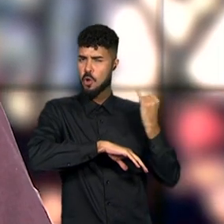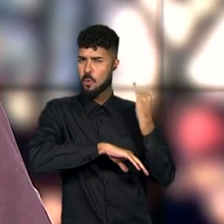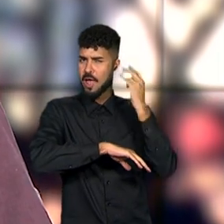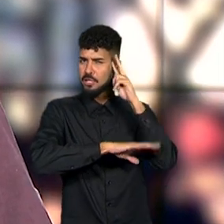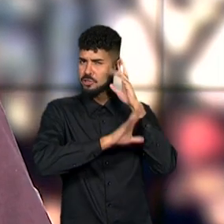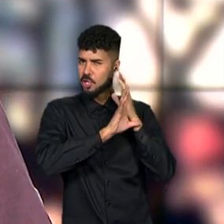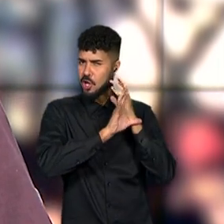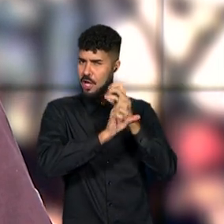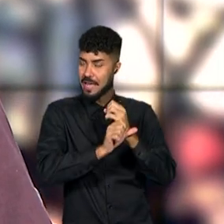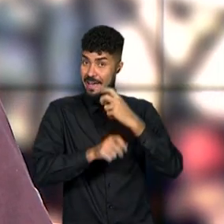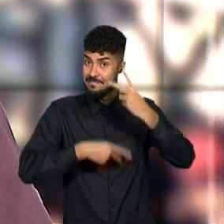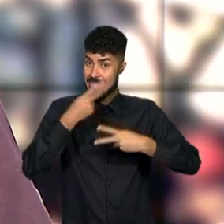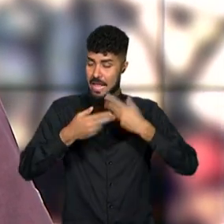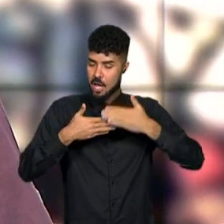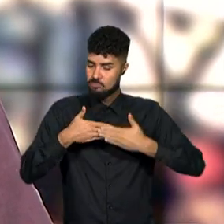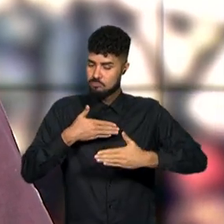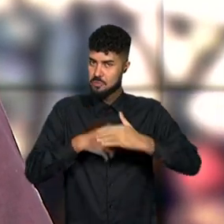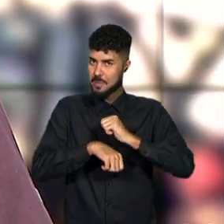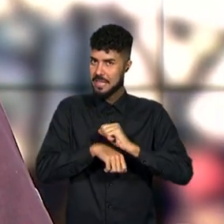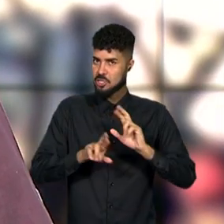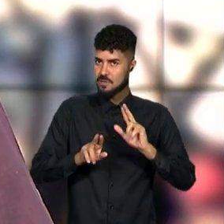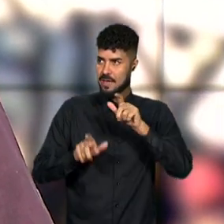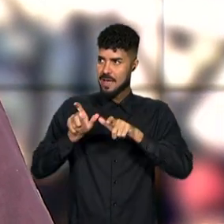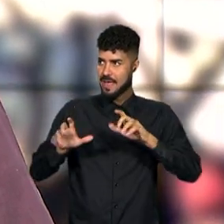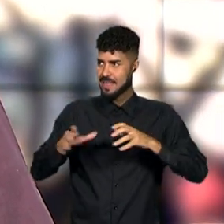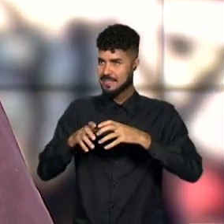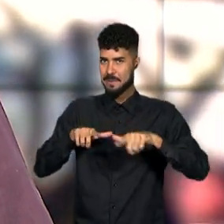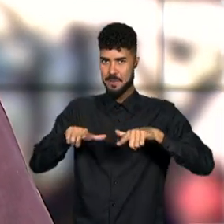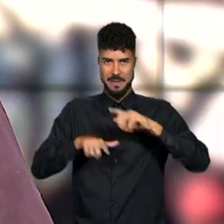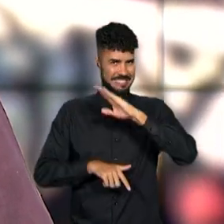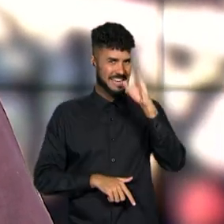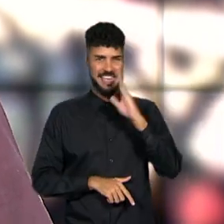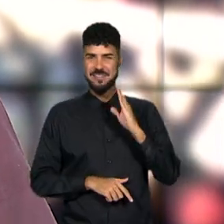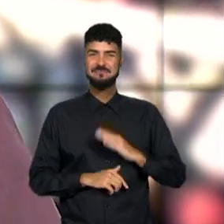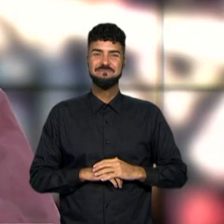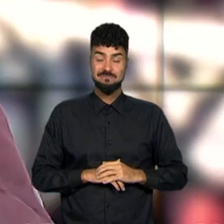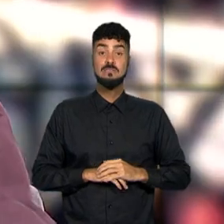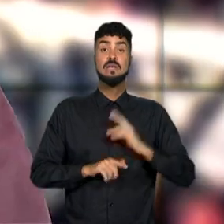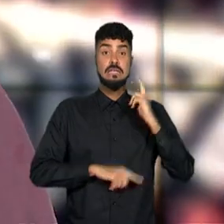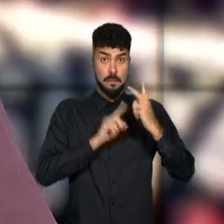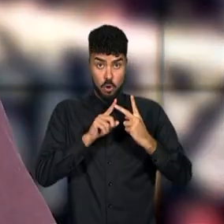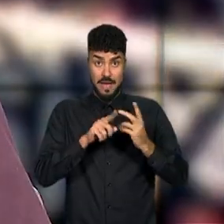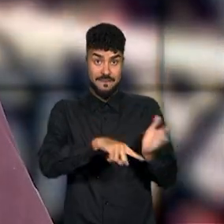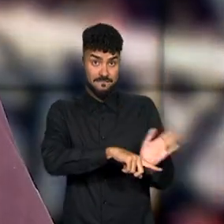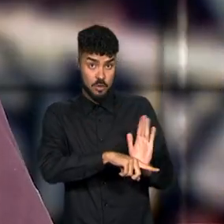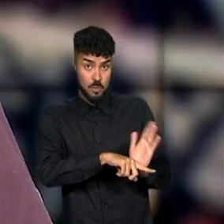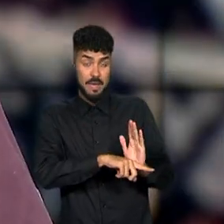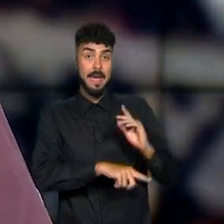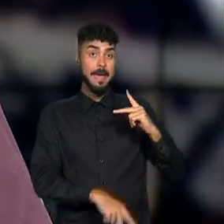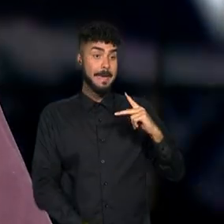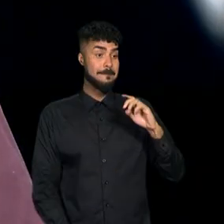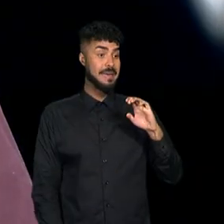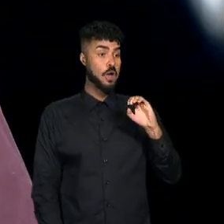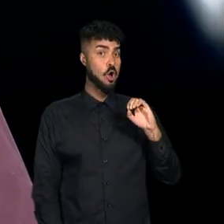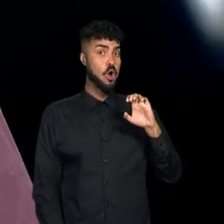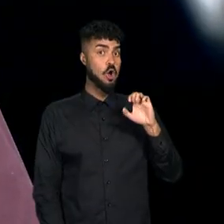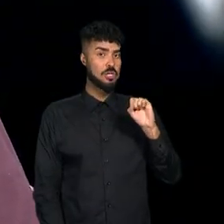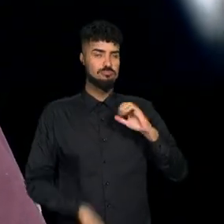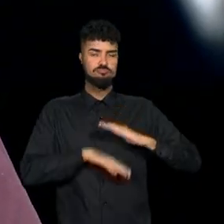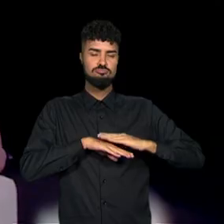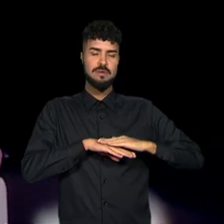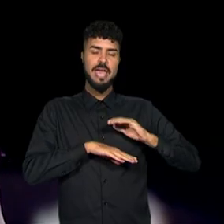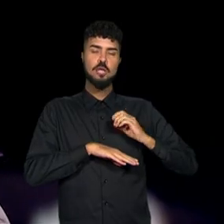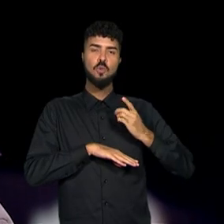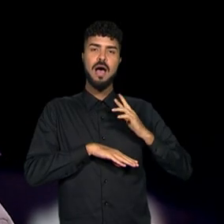sobre as perspectivas da classe trabalhadora brasileira. Na sequência, você assiste ao filme Peões, de Eduardo